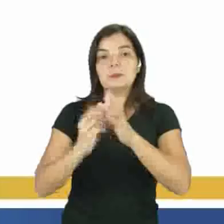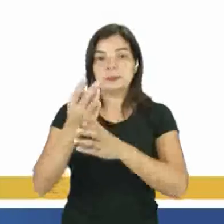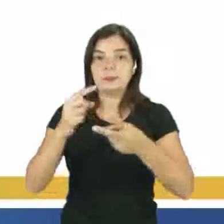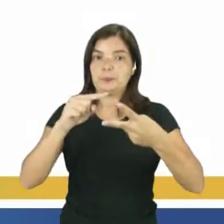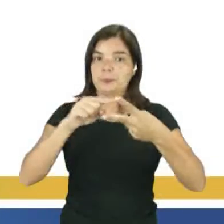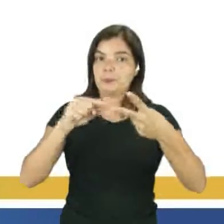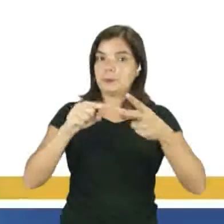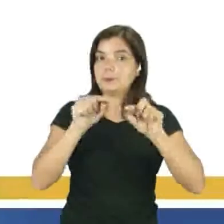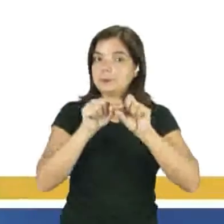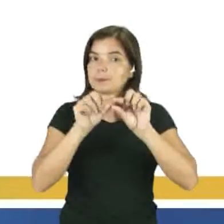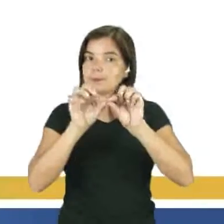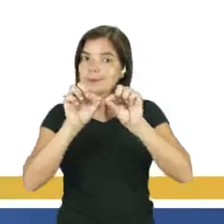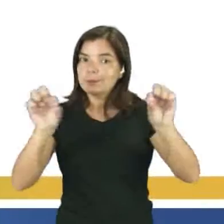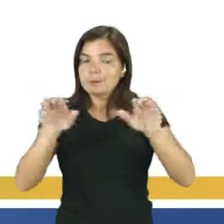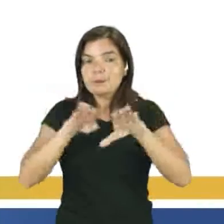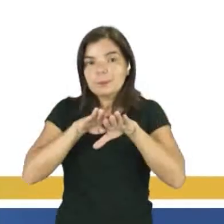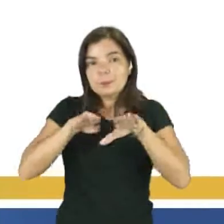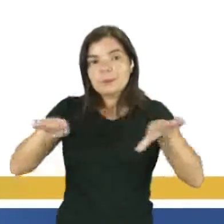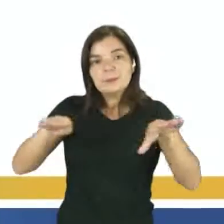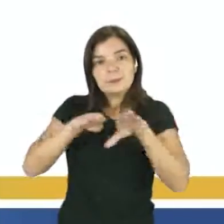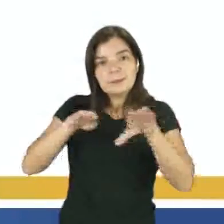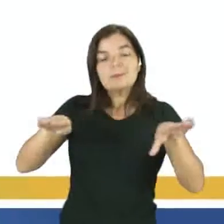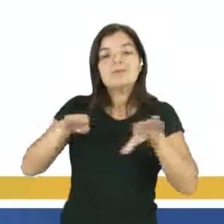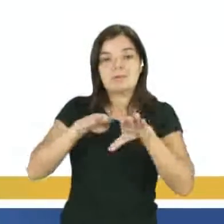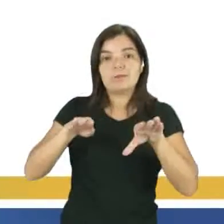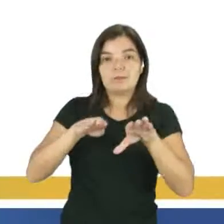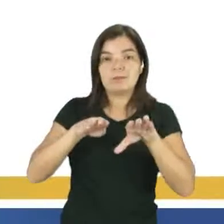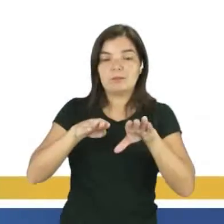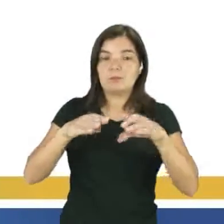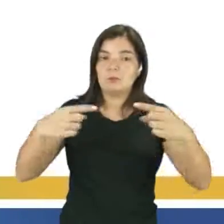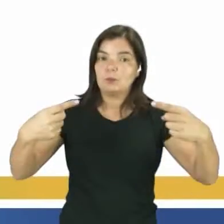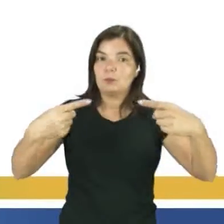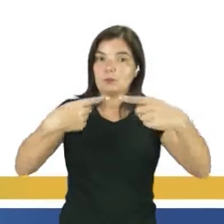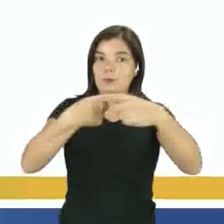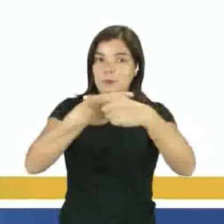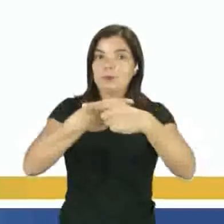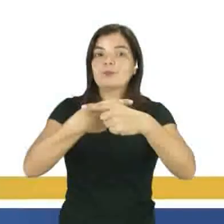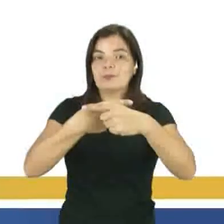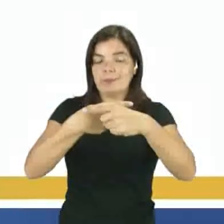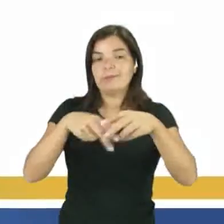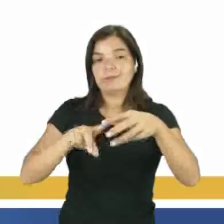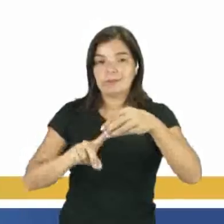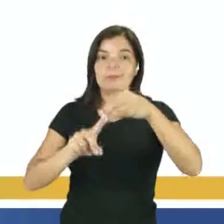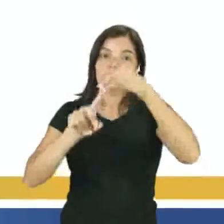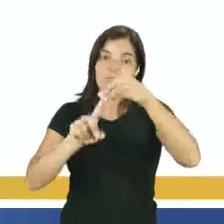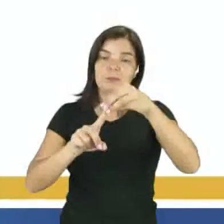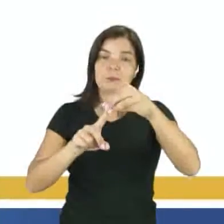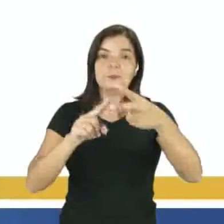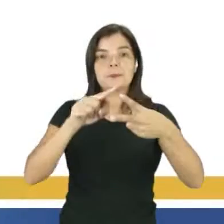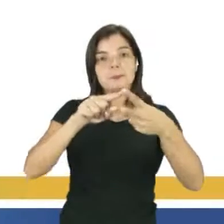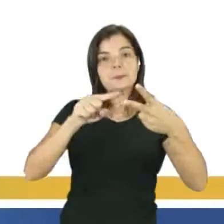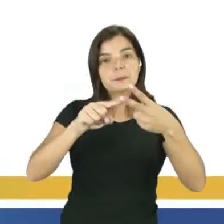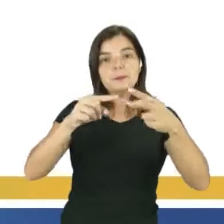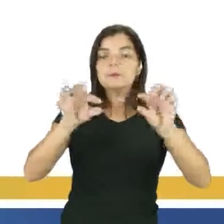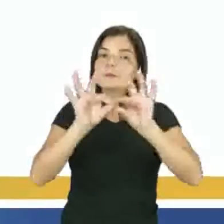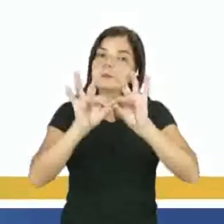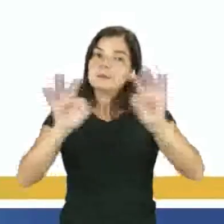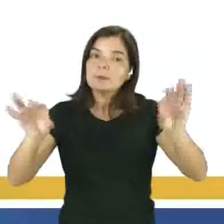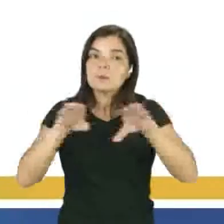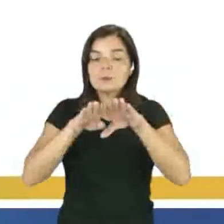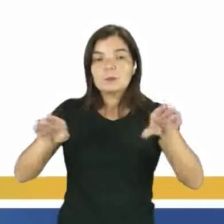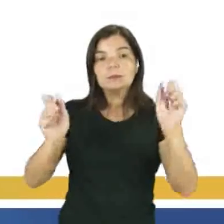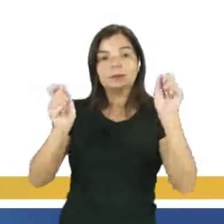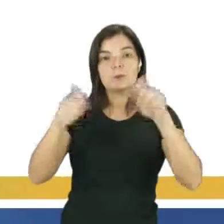duas retas em um mesmo plano se cortarem uma única vez. Gente, dado duas retas em um plano, elas